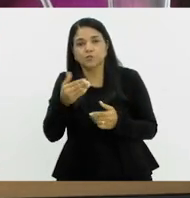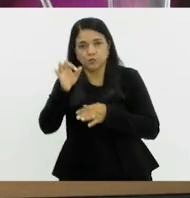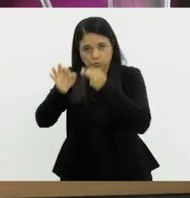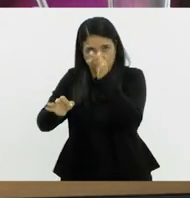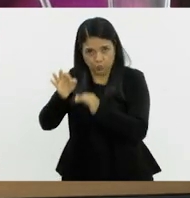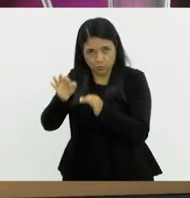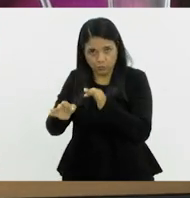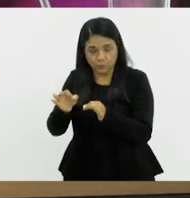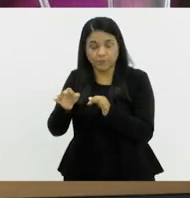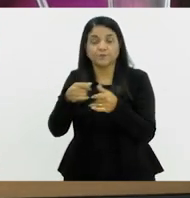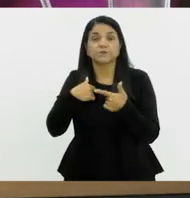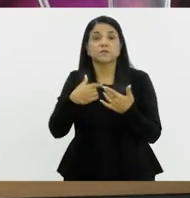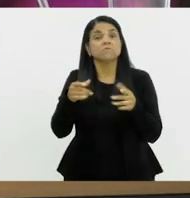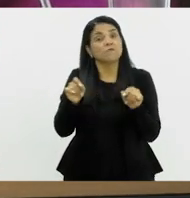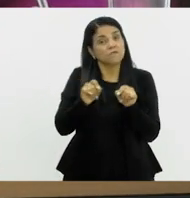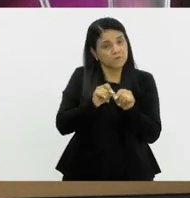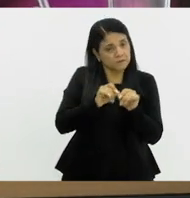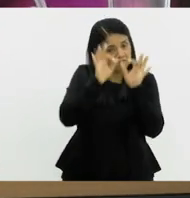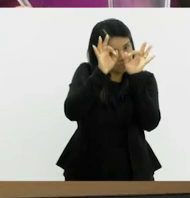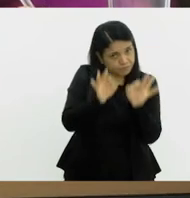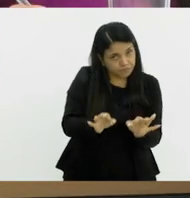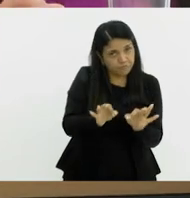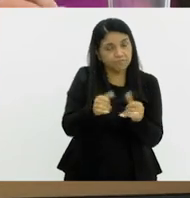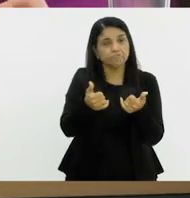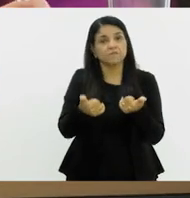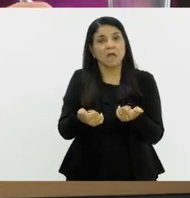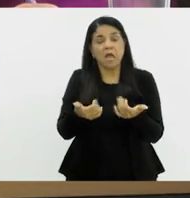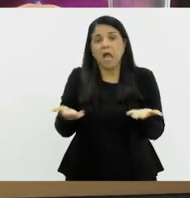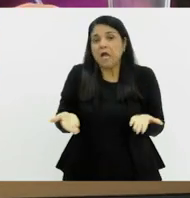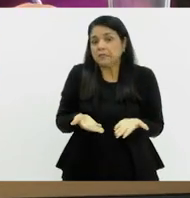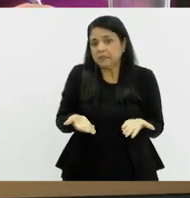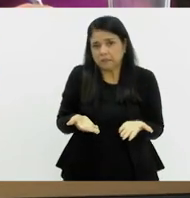E assim o fizemos, e até o momento, deputado, a gente não tem